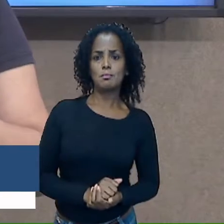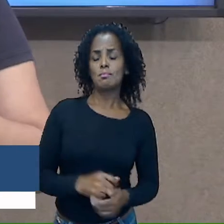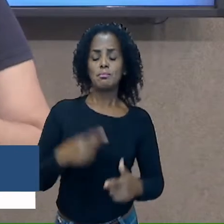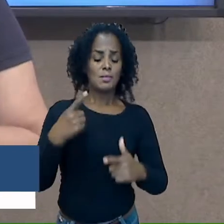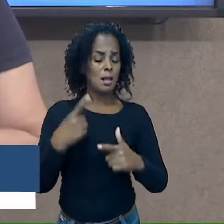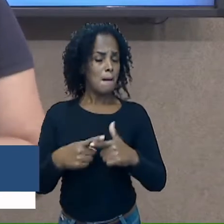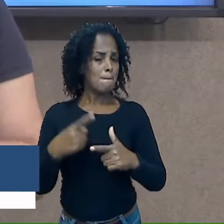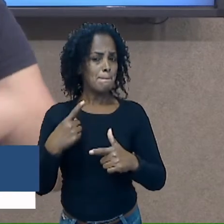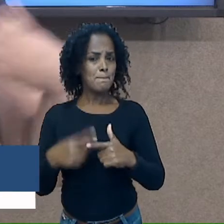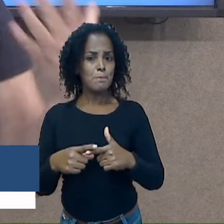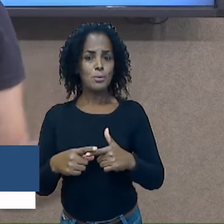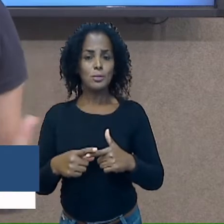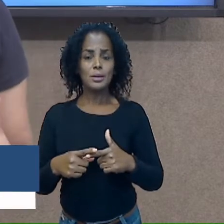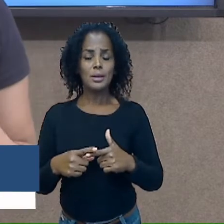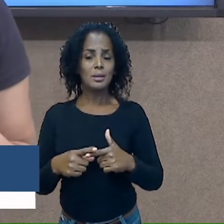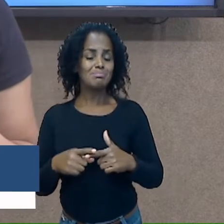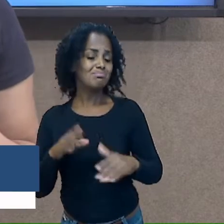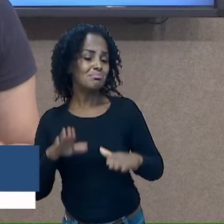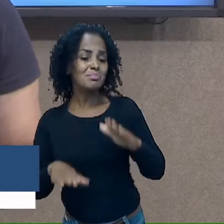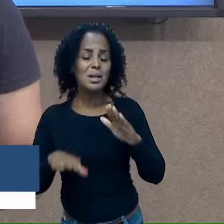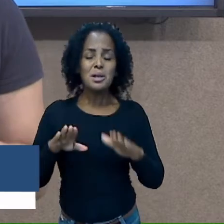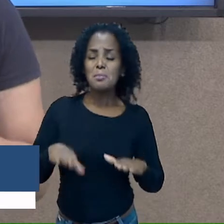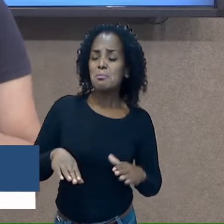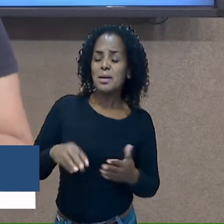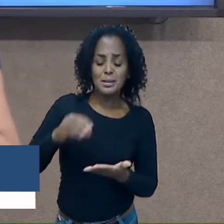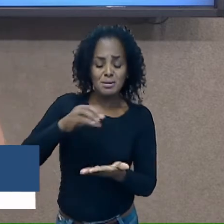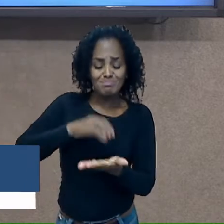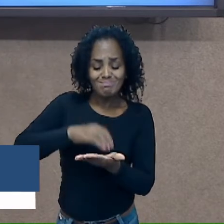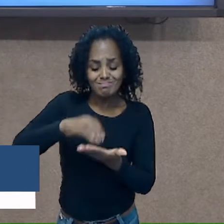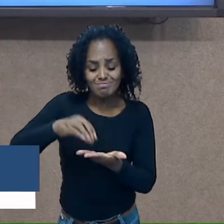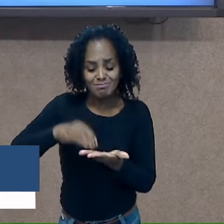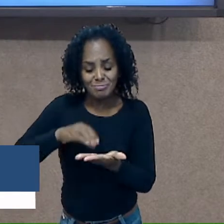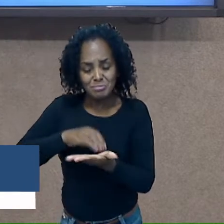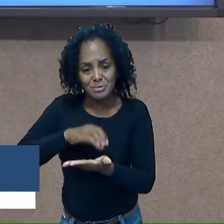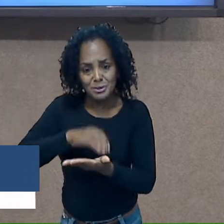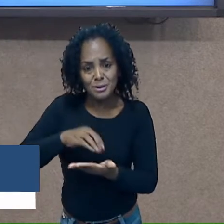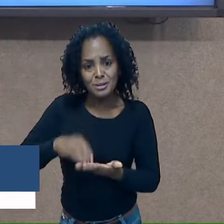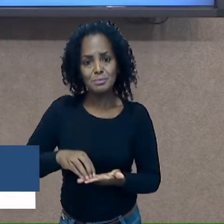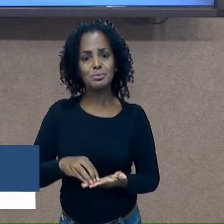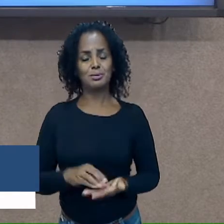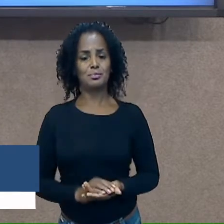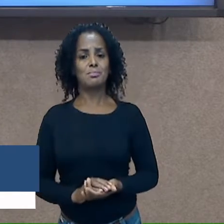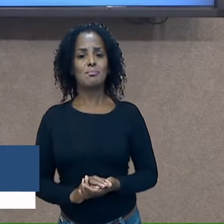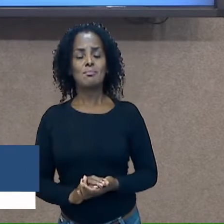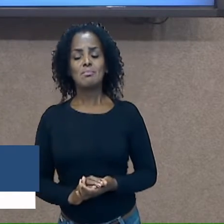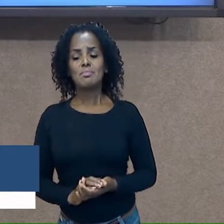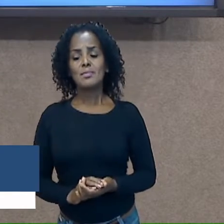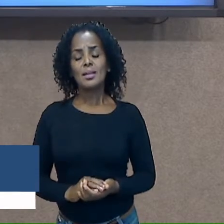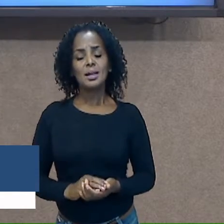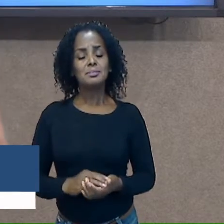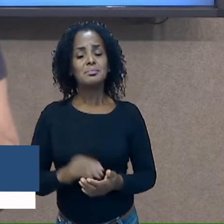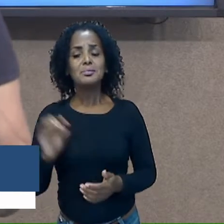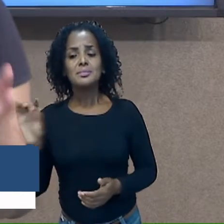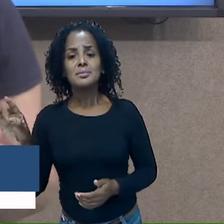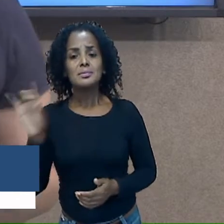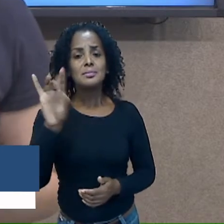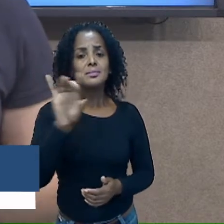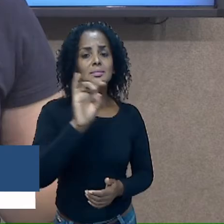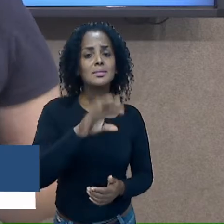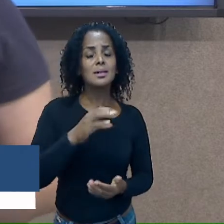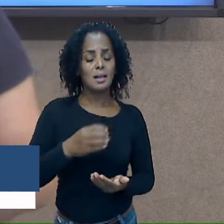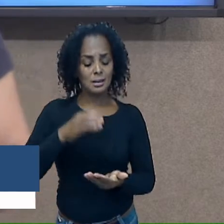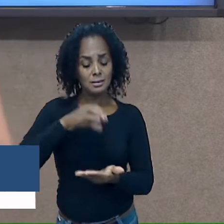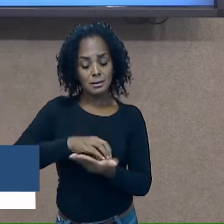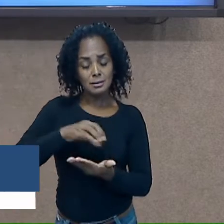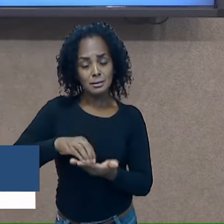porque ela depende muito da tribo, da característica dessa tribo, porque cada tribo tem um jeito de se